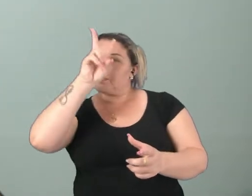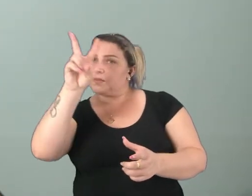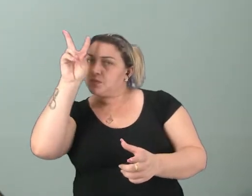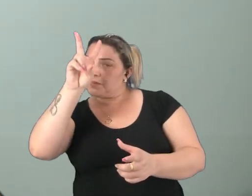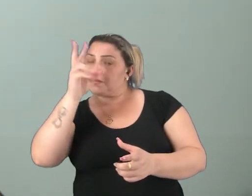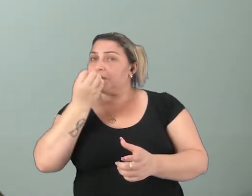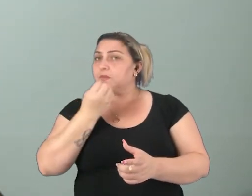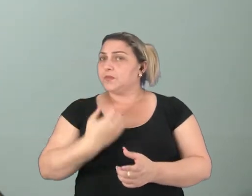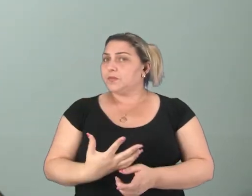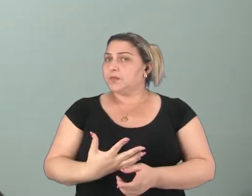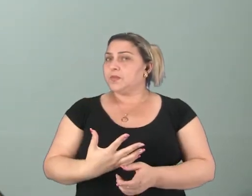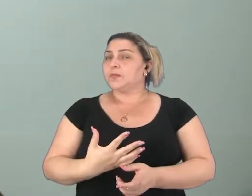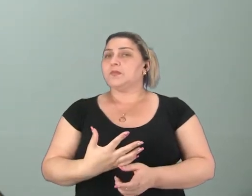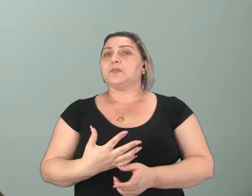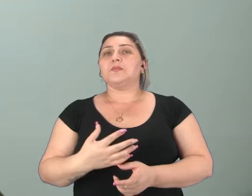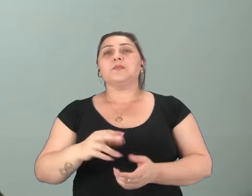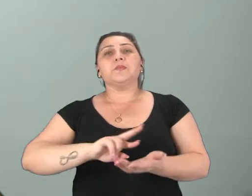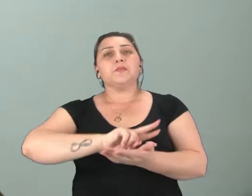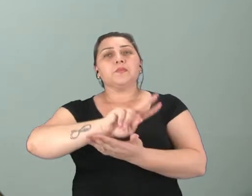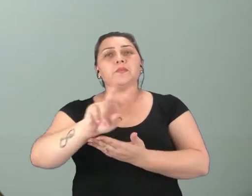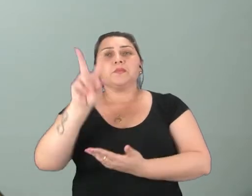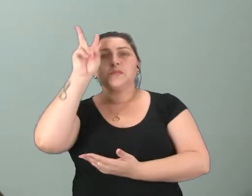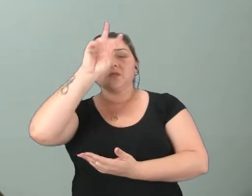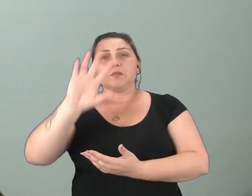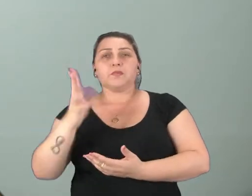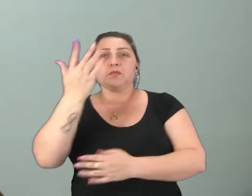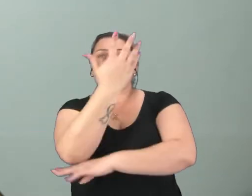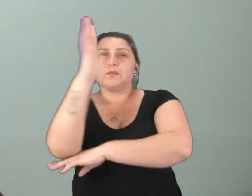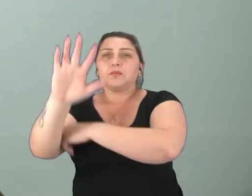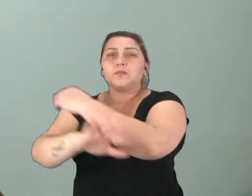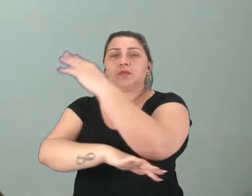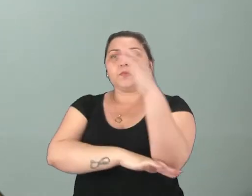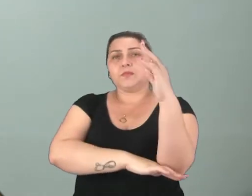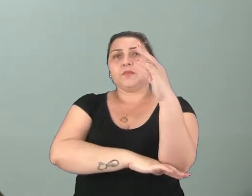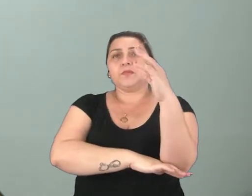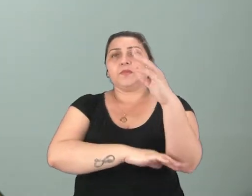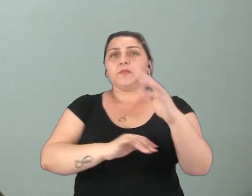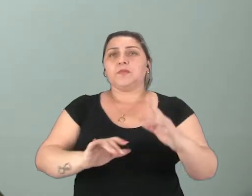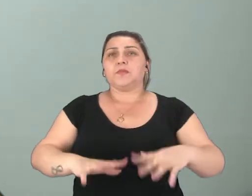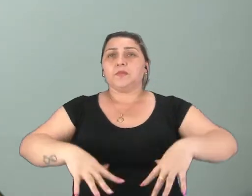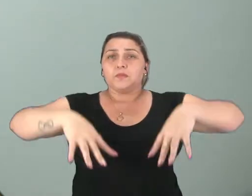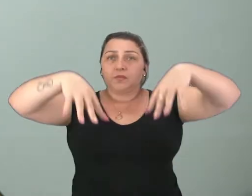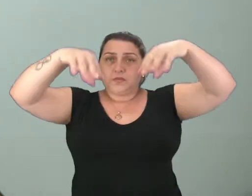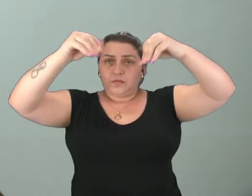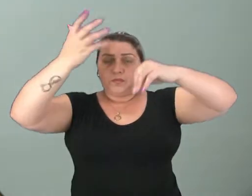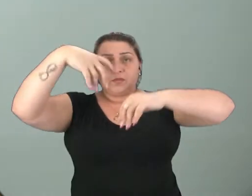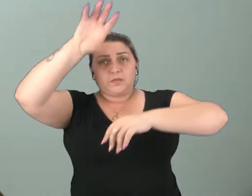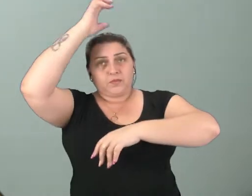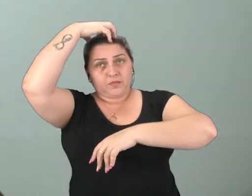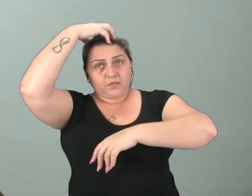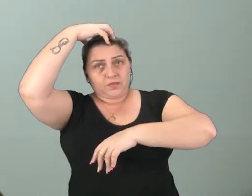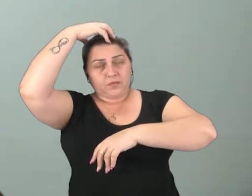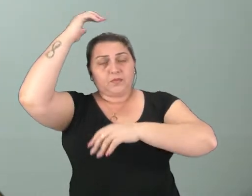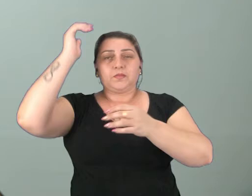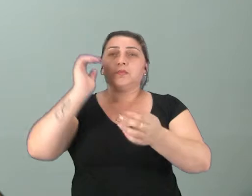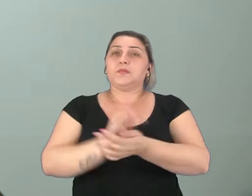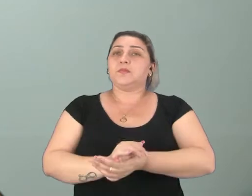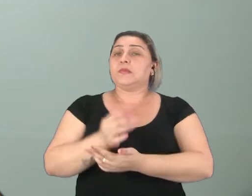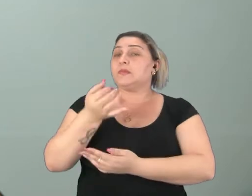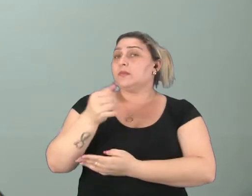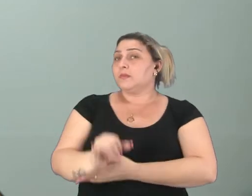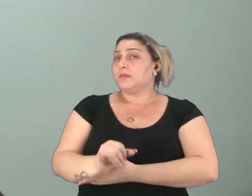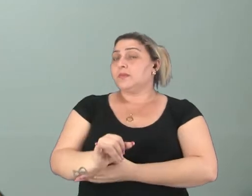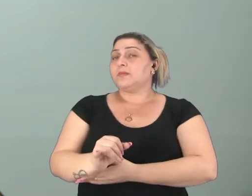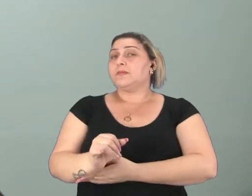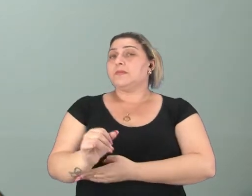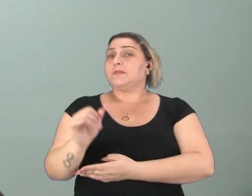histórias. Bom, várias histórias acontecem em florestas, em castelos, não é verdade? E se nós parássemos